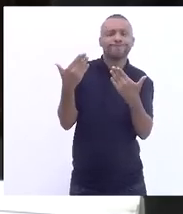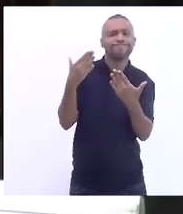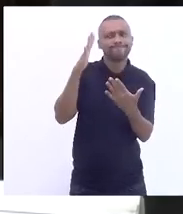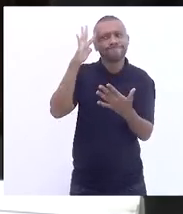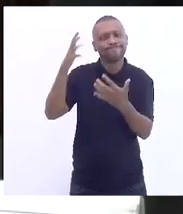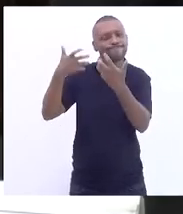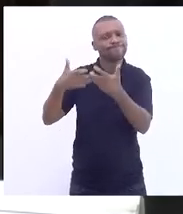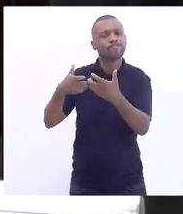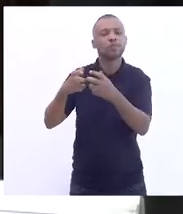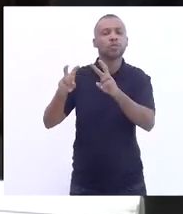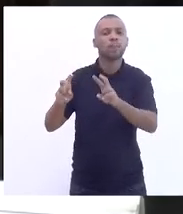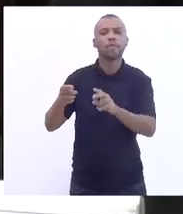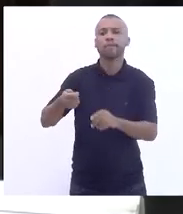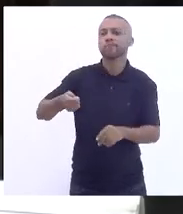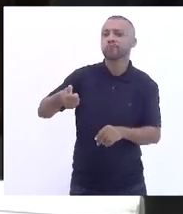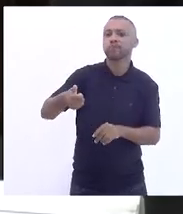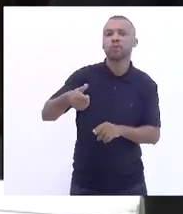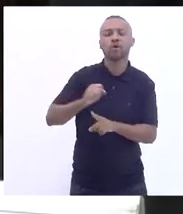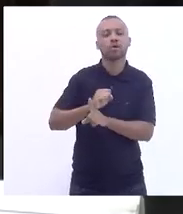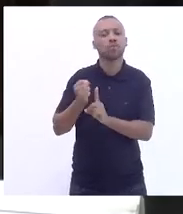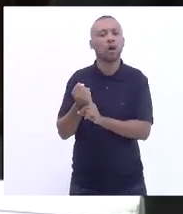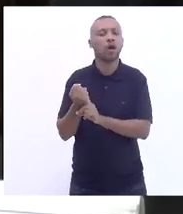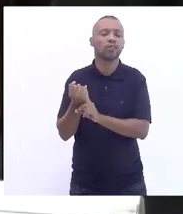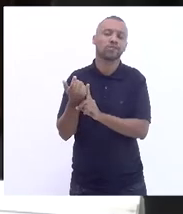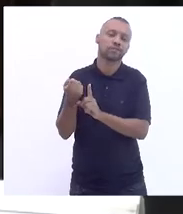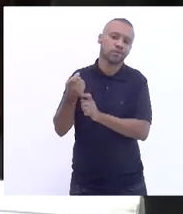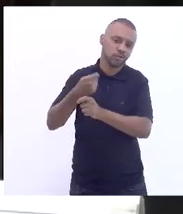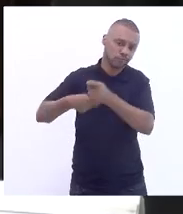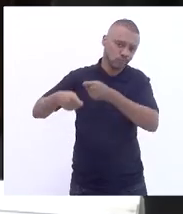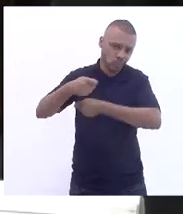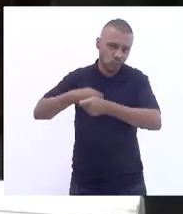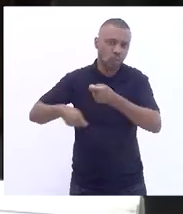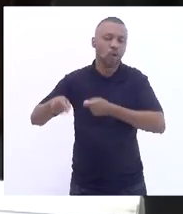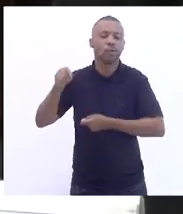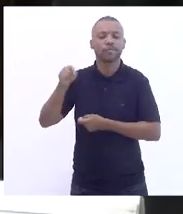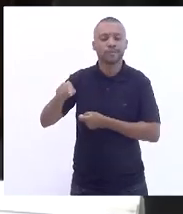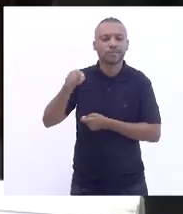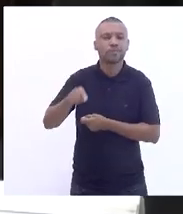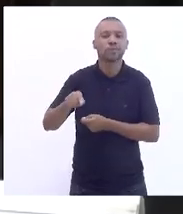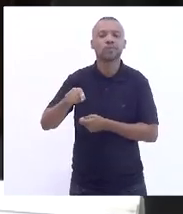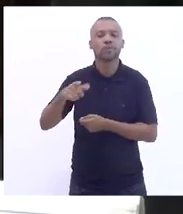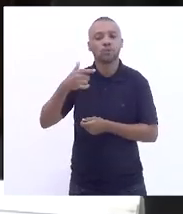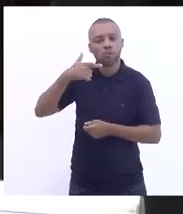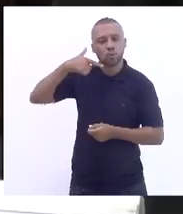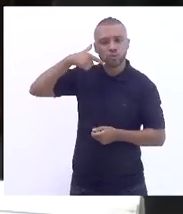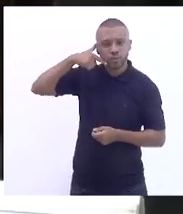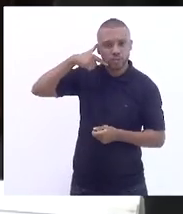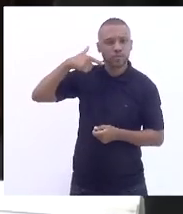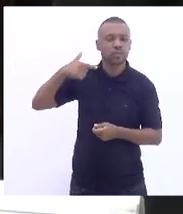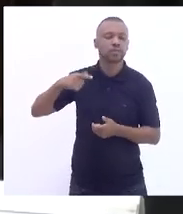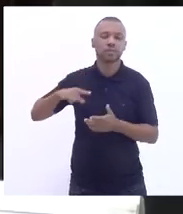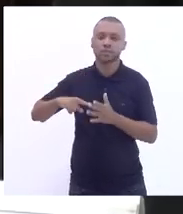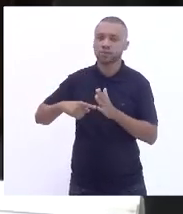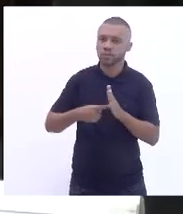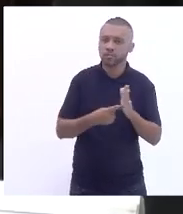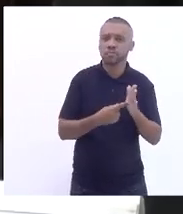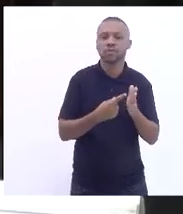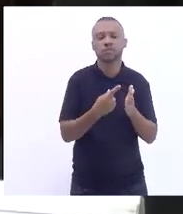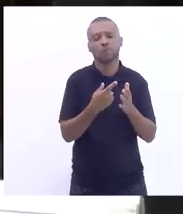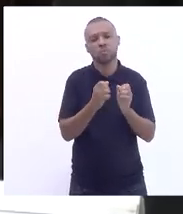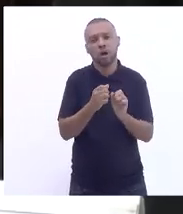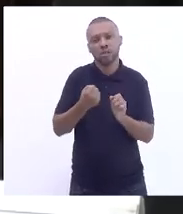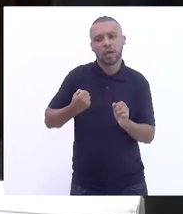os benefícios socioassistenciais o disco e cidadania e direitos humanos que o número para quem quiser anotar é o